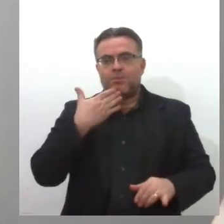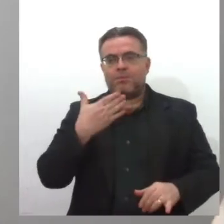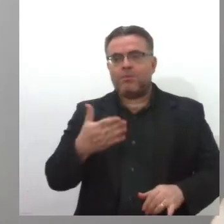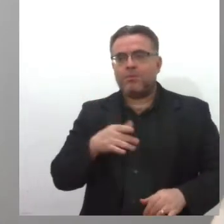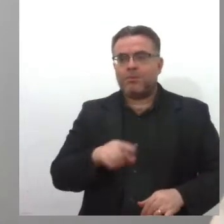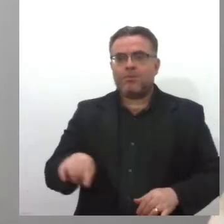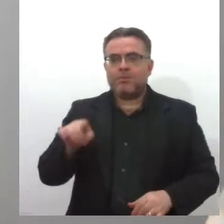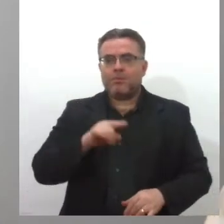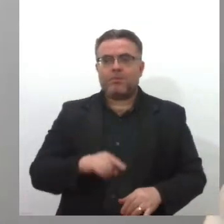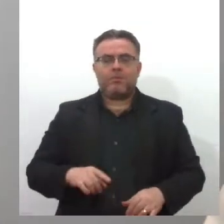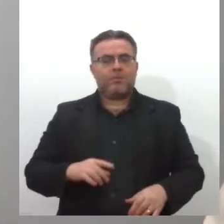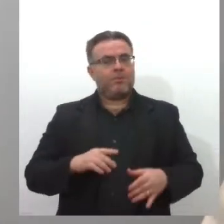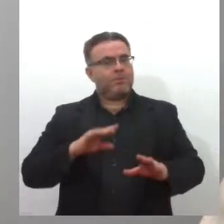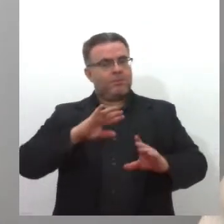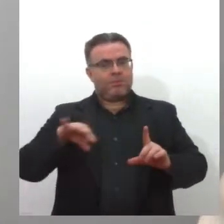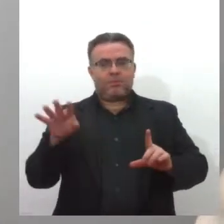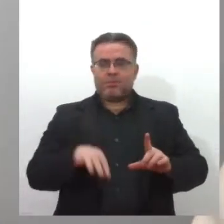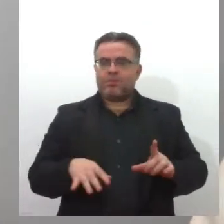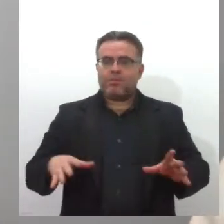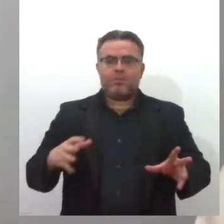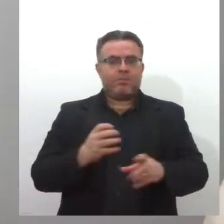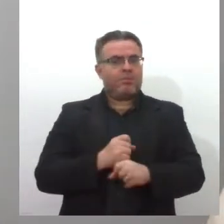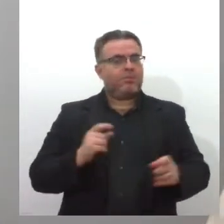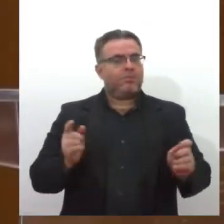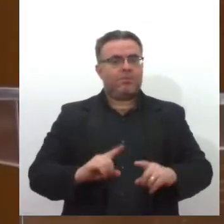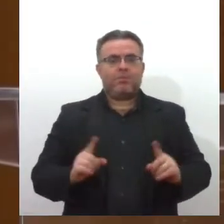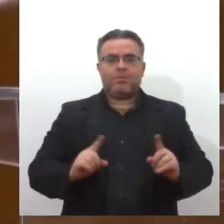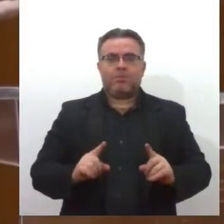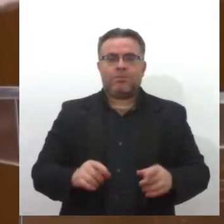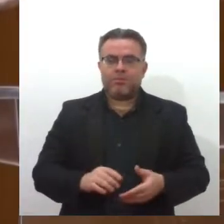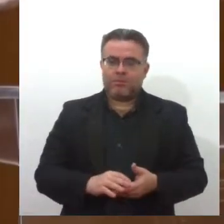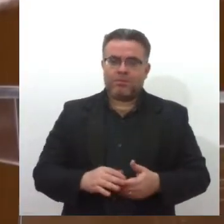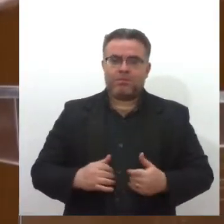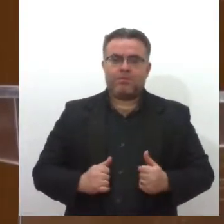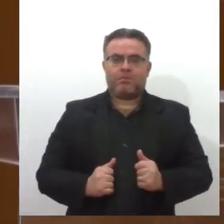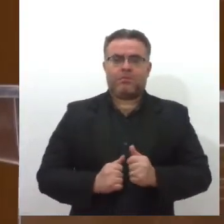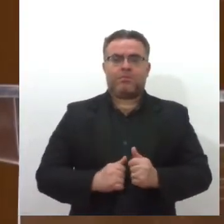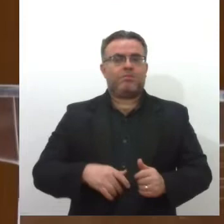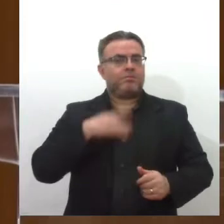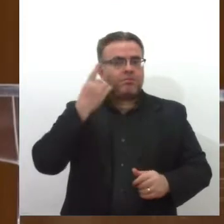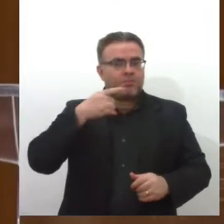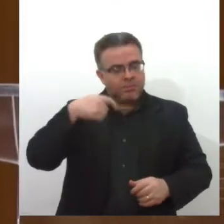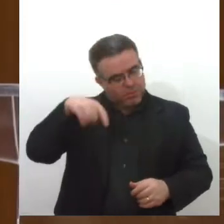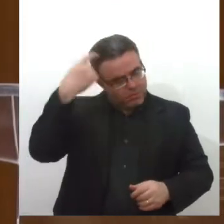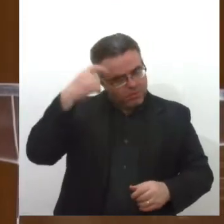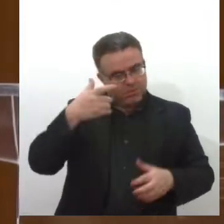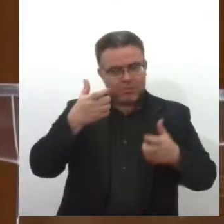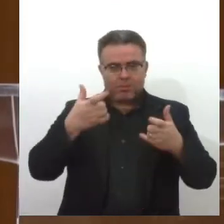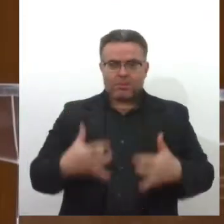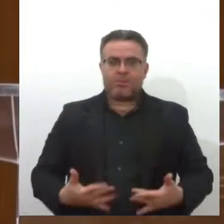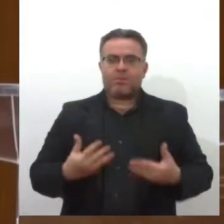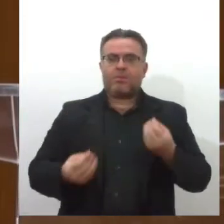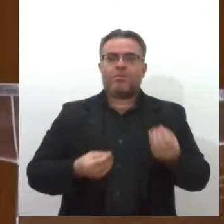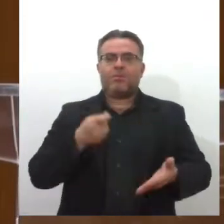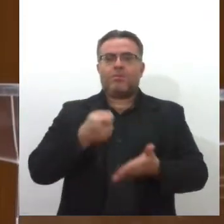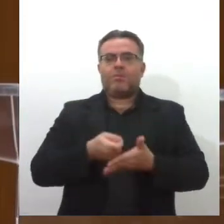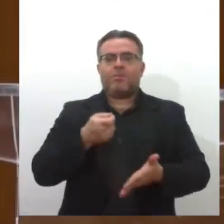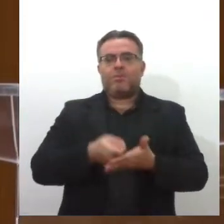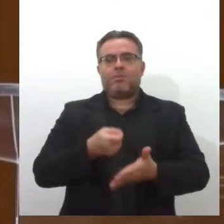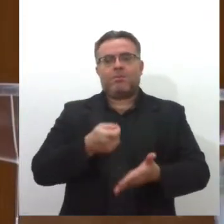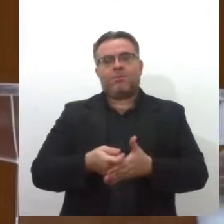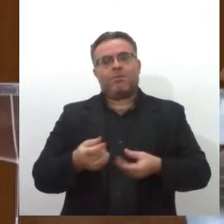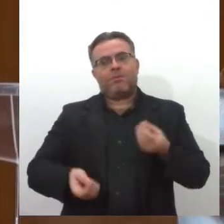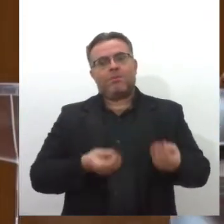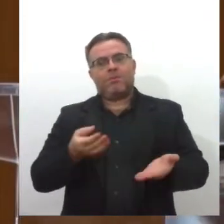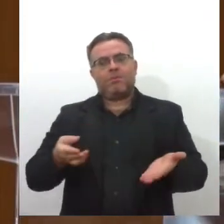que não atualize a base de cálculo pela tabela da FIP. O deputado Francisco Gualberto falou sobre a exigência da